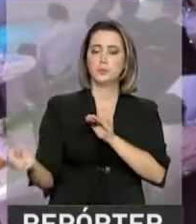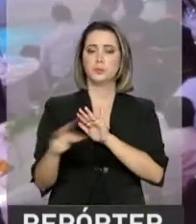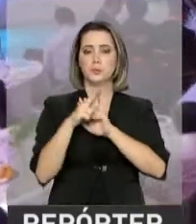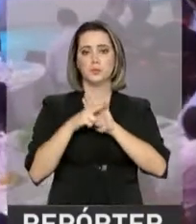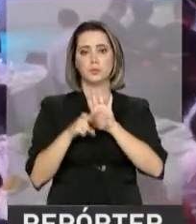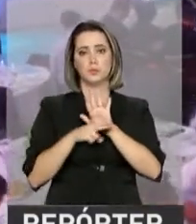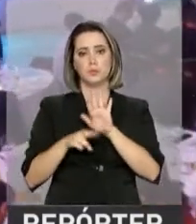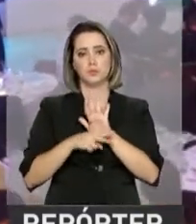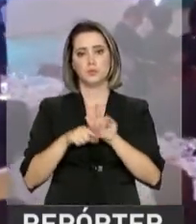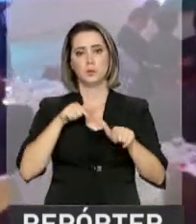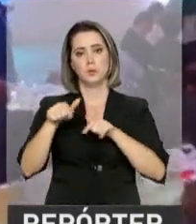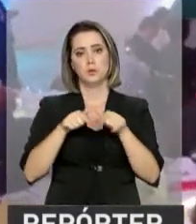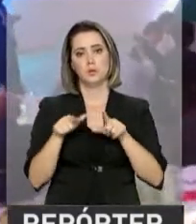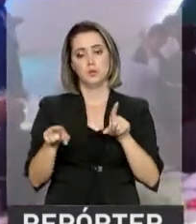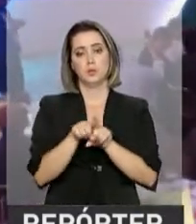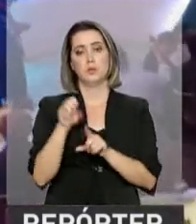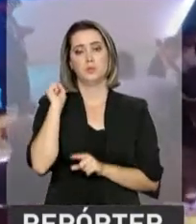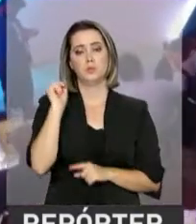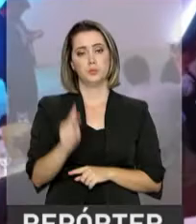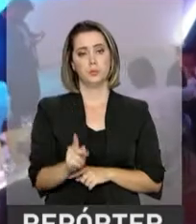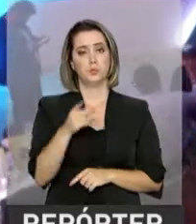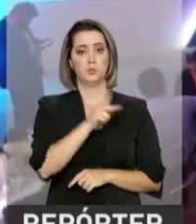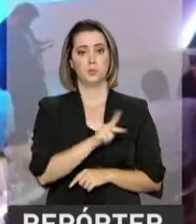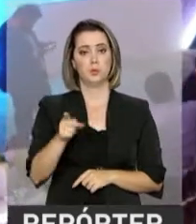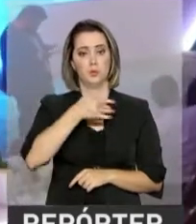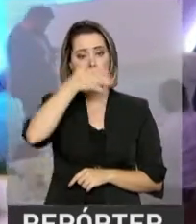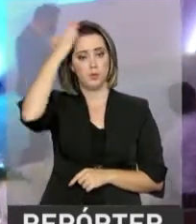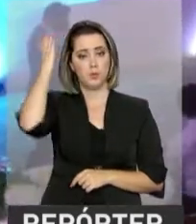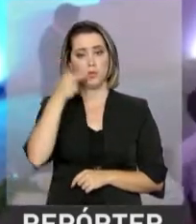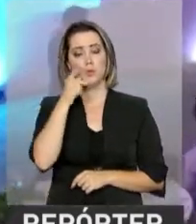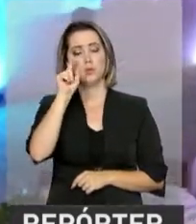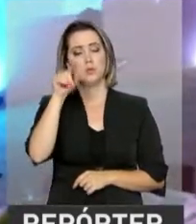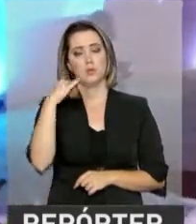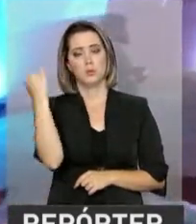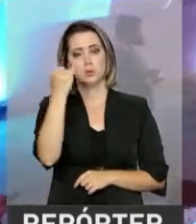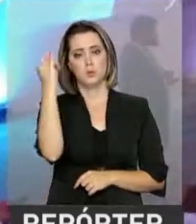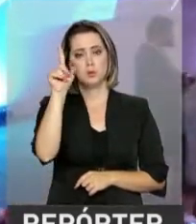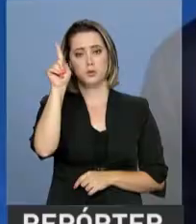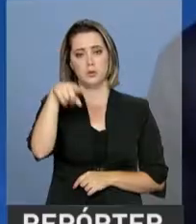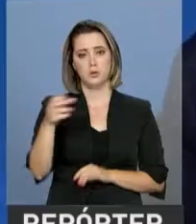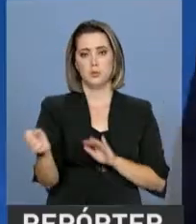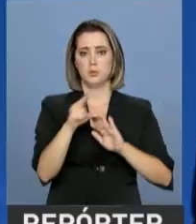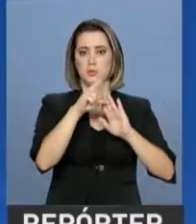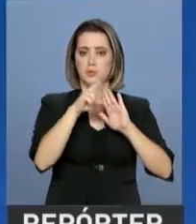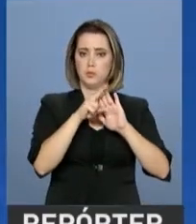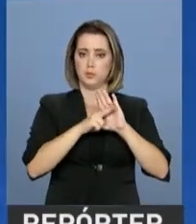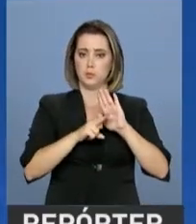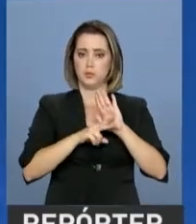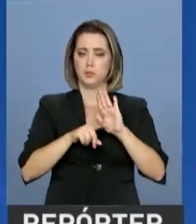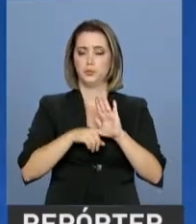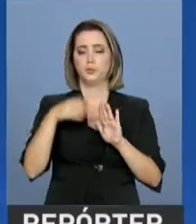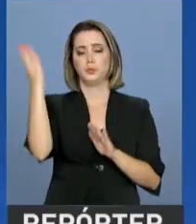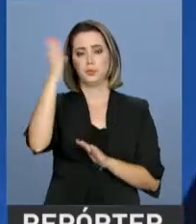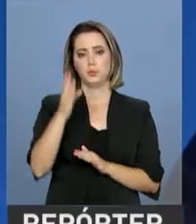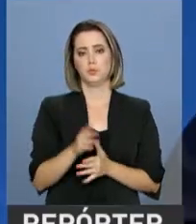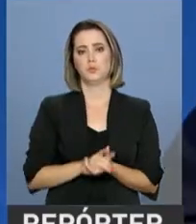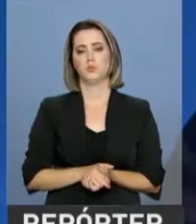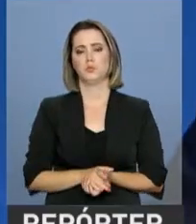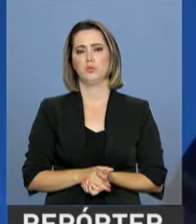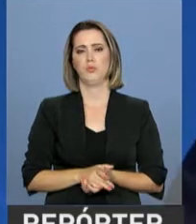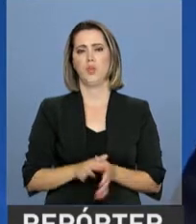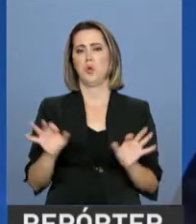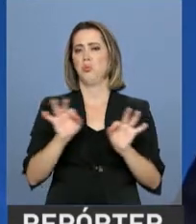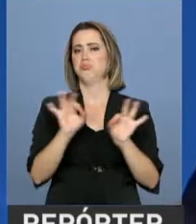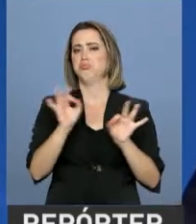e da previdência para michel temer reformar o brasil é o caminho para o futuro nada nos destruirá na